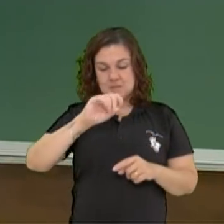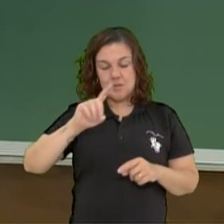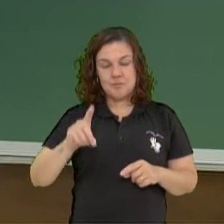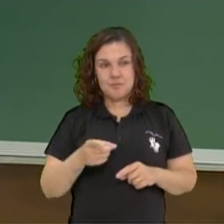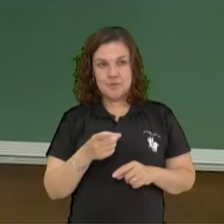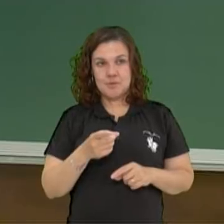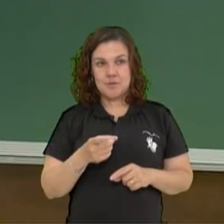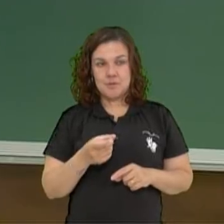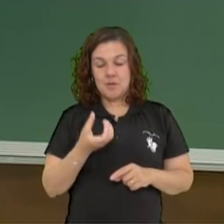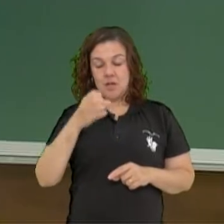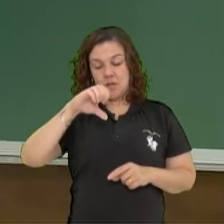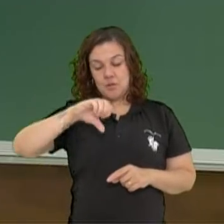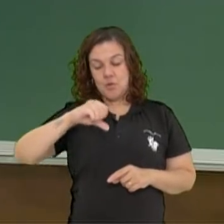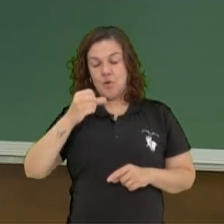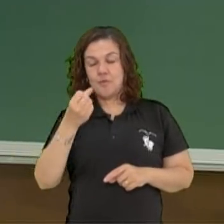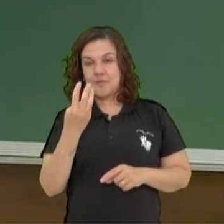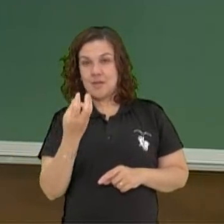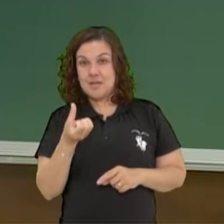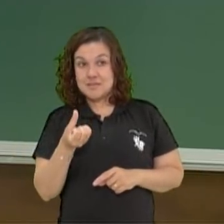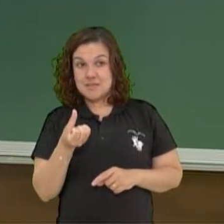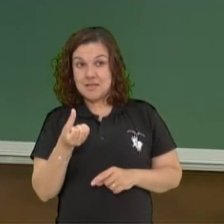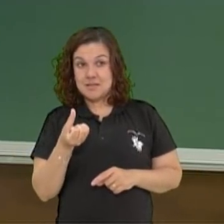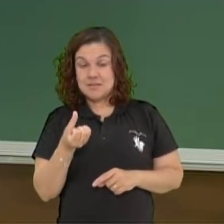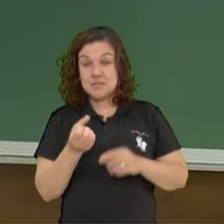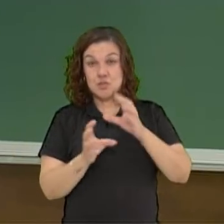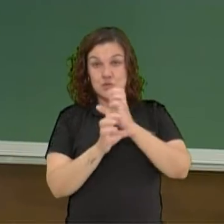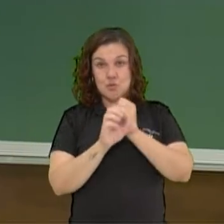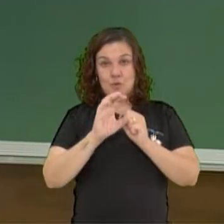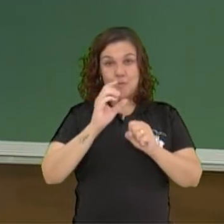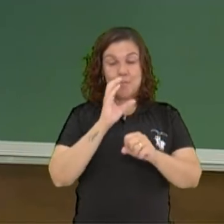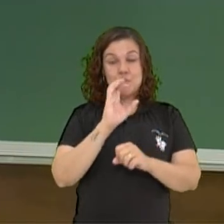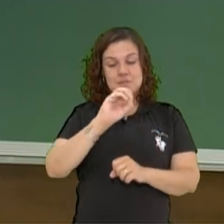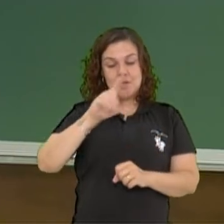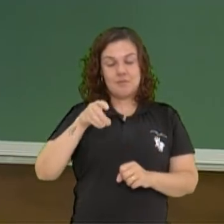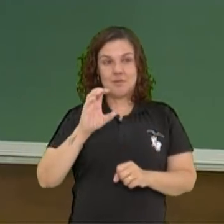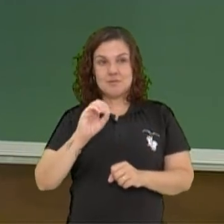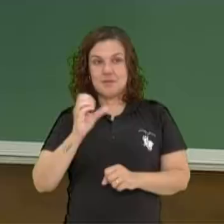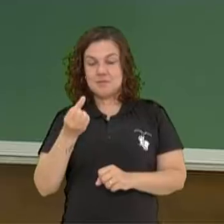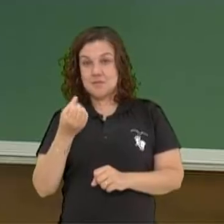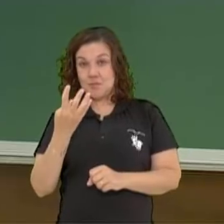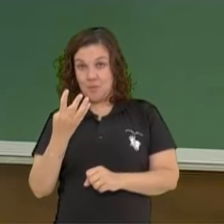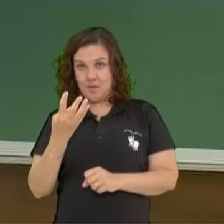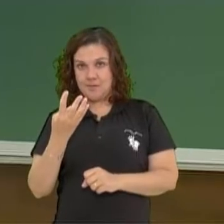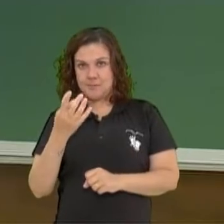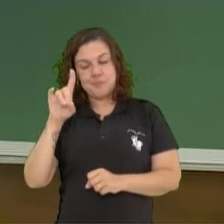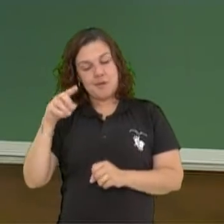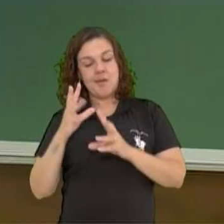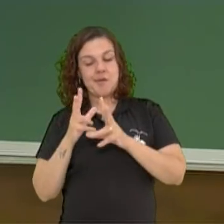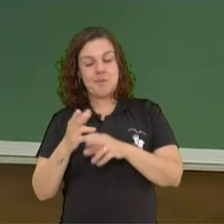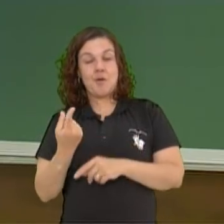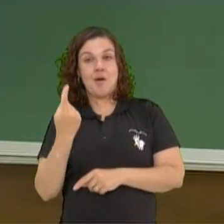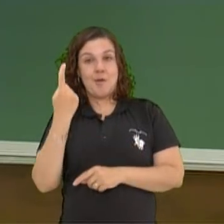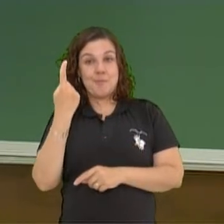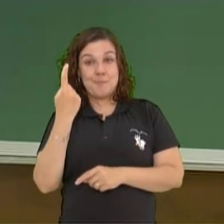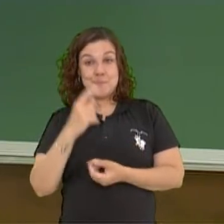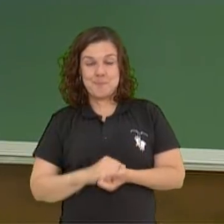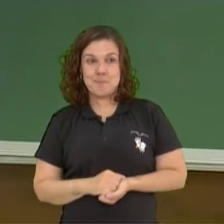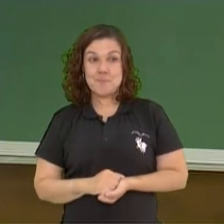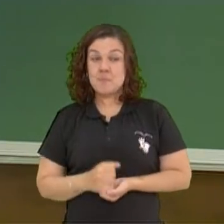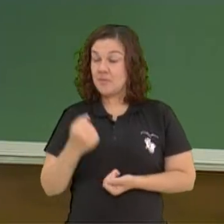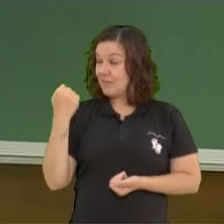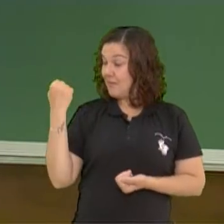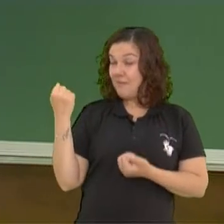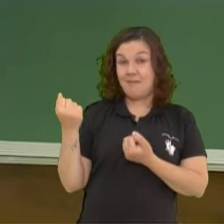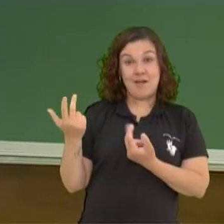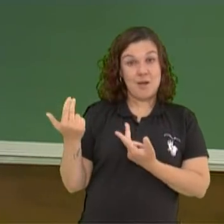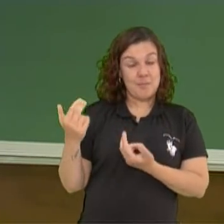0,936 com 0,064, eu completo uma unidade. Tá bom? E a mesma coisa, pessoal, aqui com o